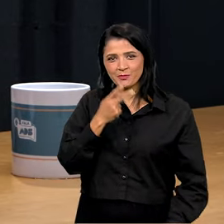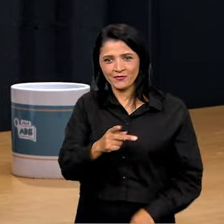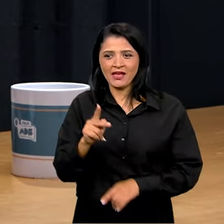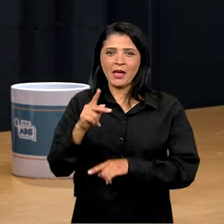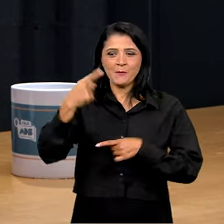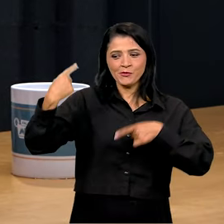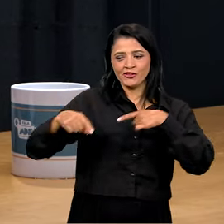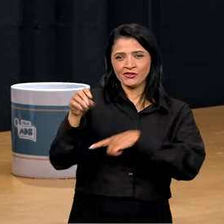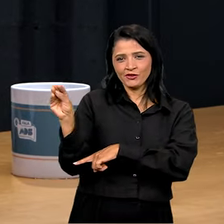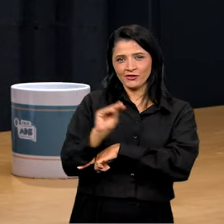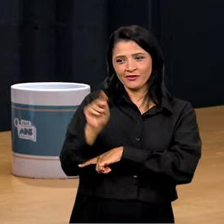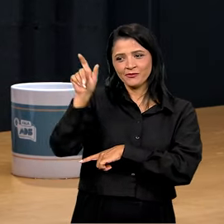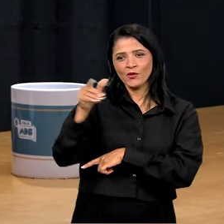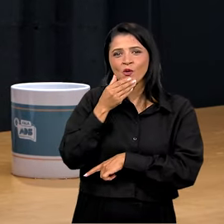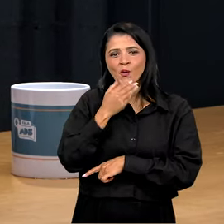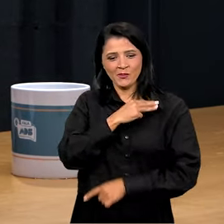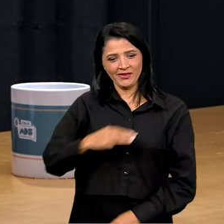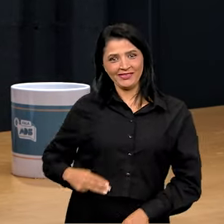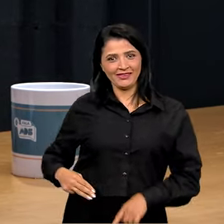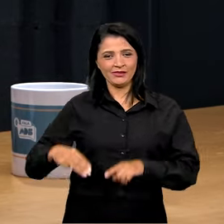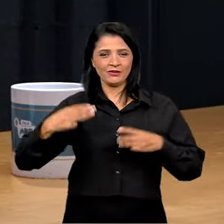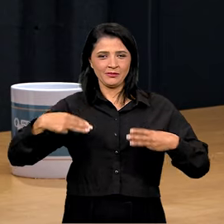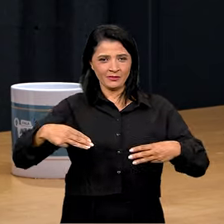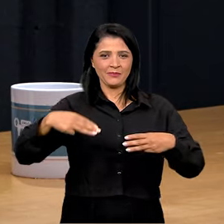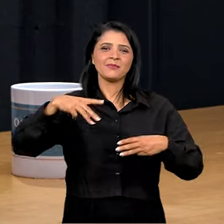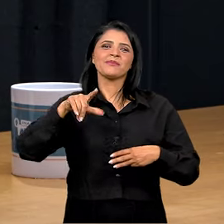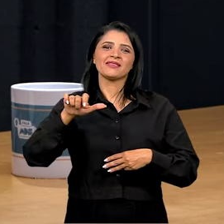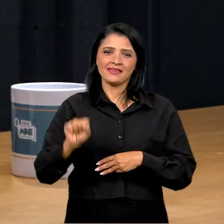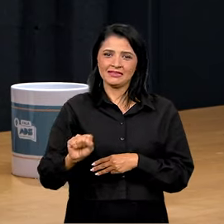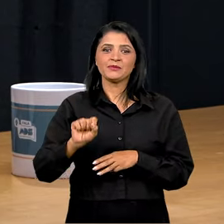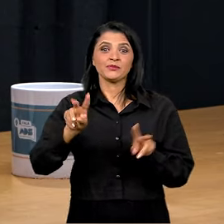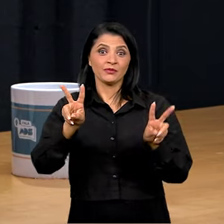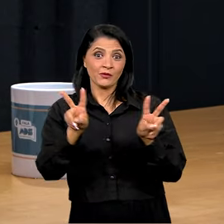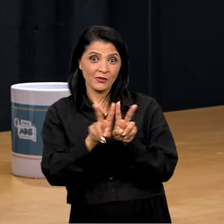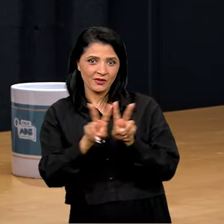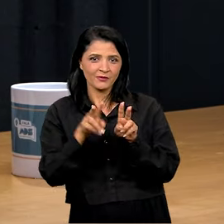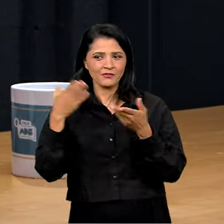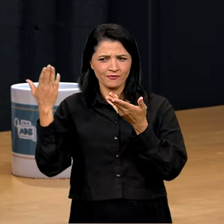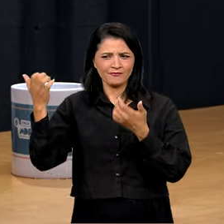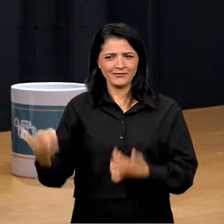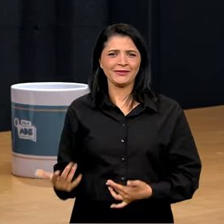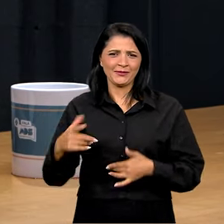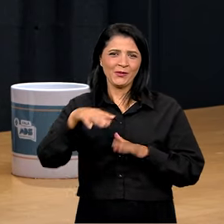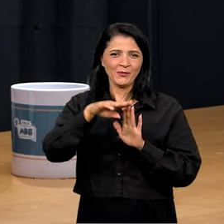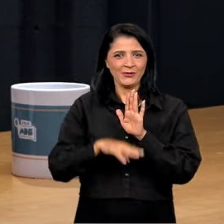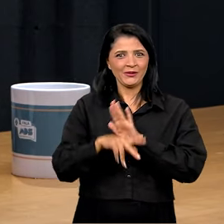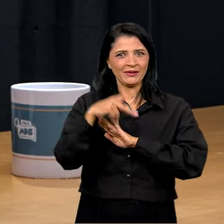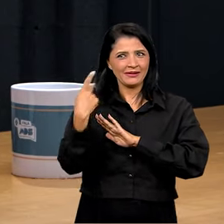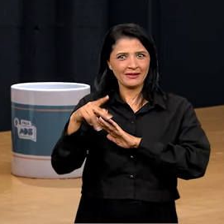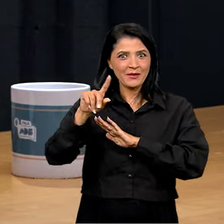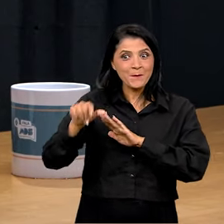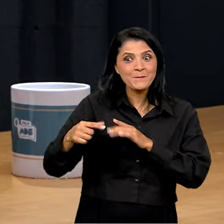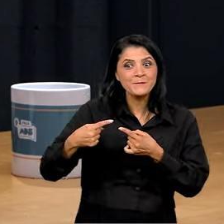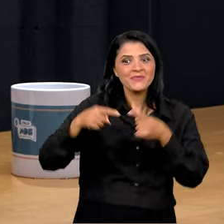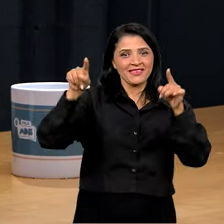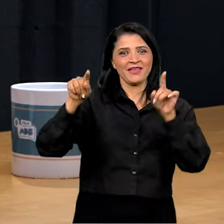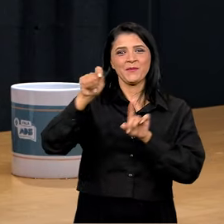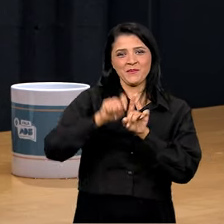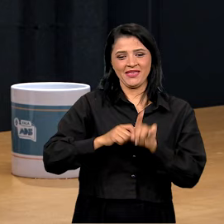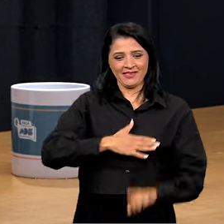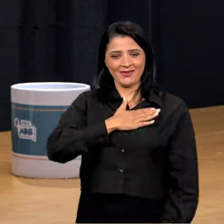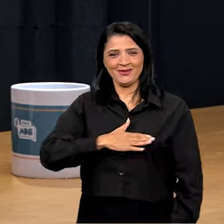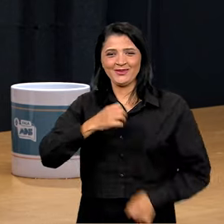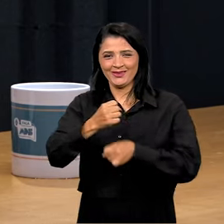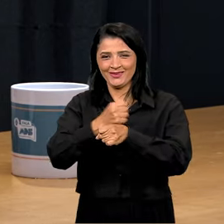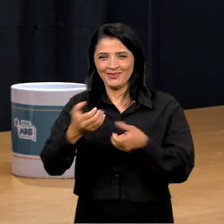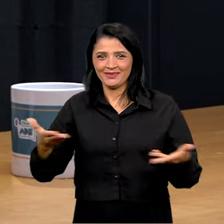sobre a política de cuidados foi o ministro do MDS Wellington dias ele falou sobre isso no programa de de estreia em agosto